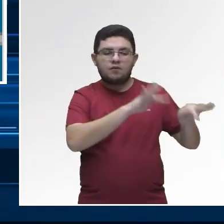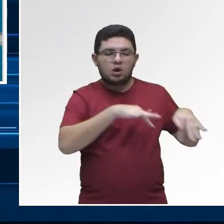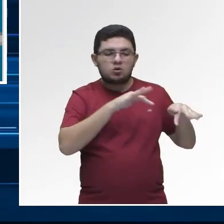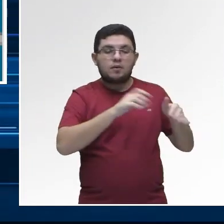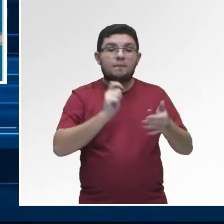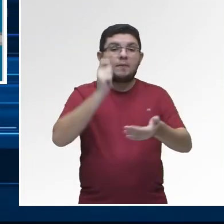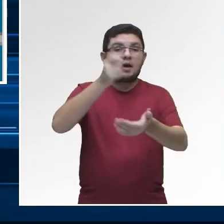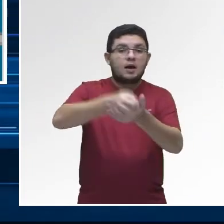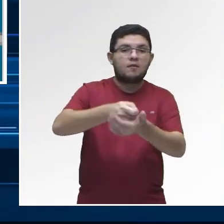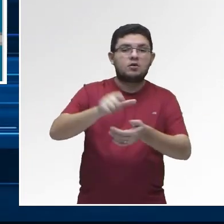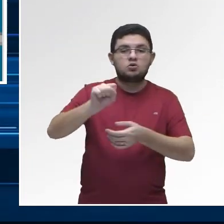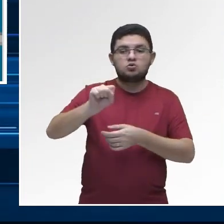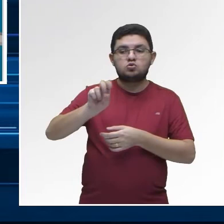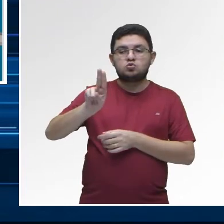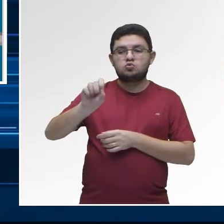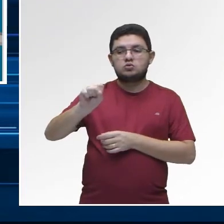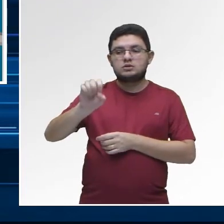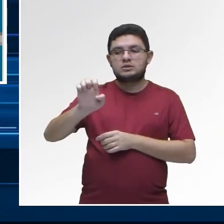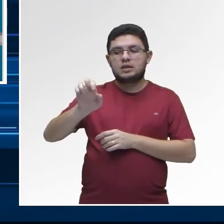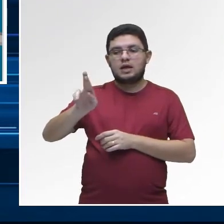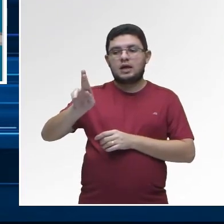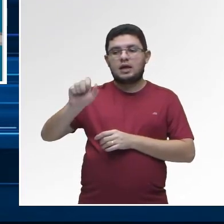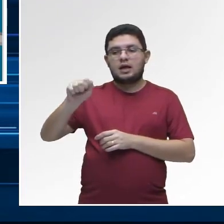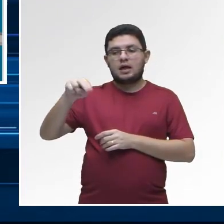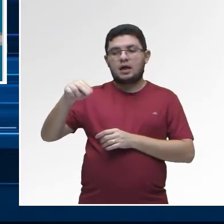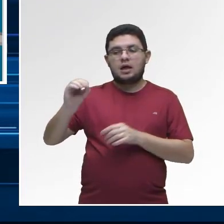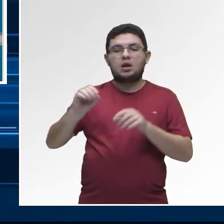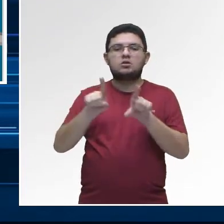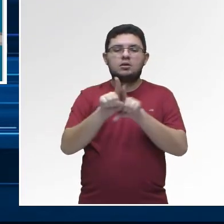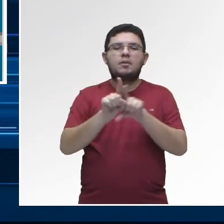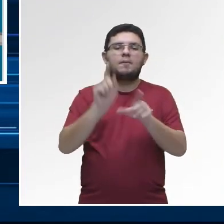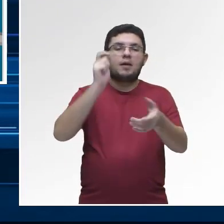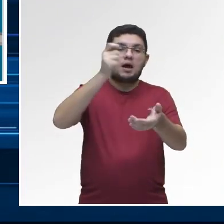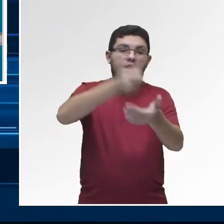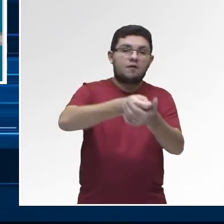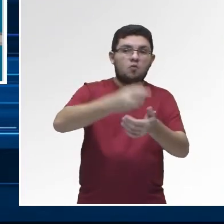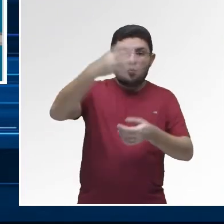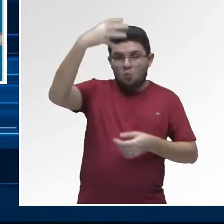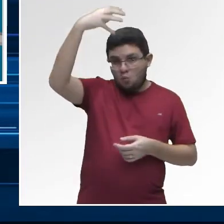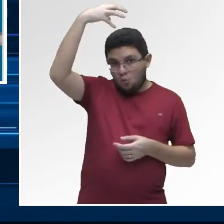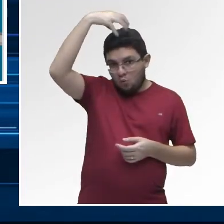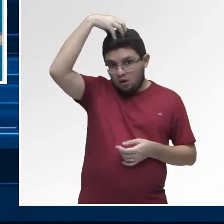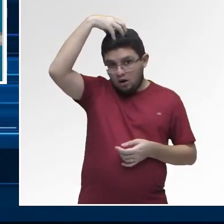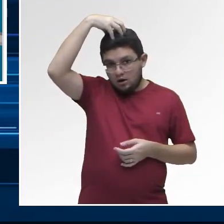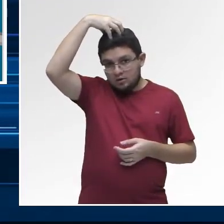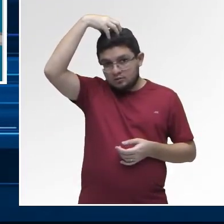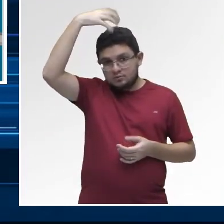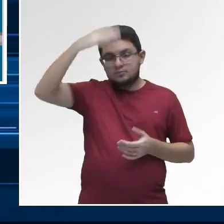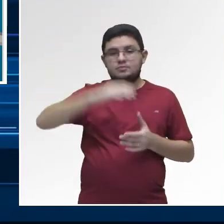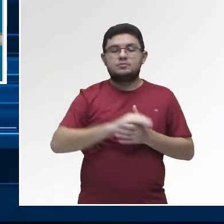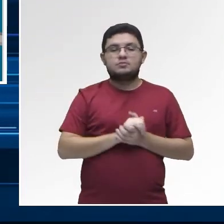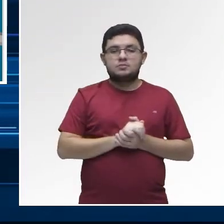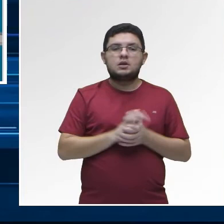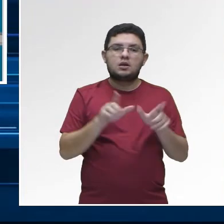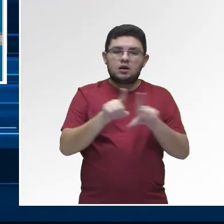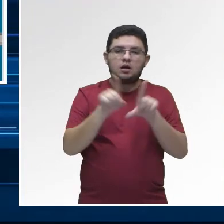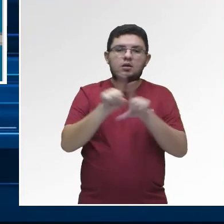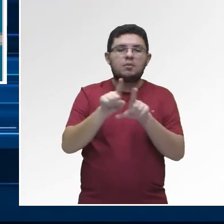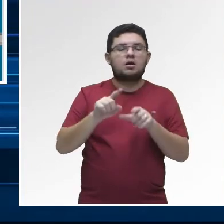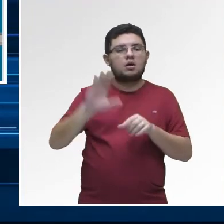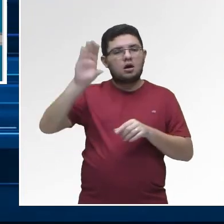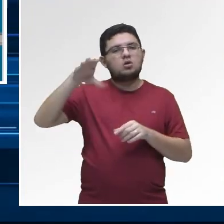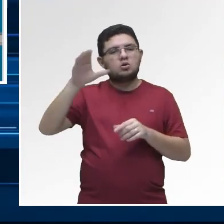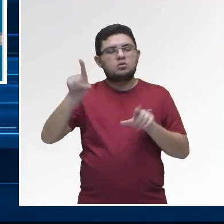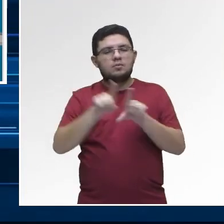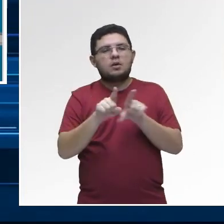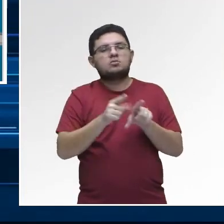para o rei. Então existia todo, e a igreja também, que era uma senhora feudal, também recebia, né? Recebia os impostos. Então vejam como é que